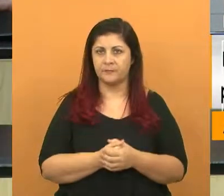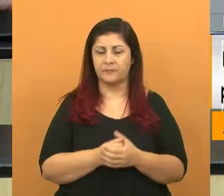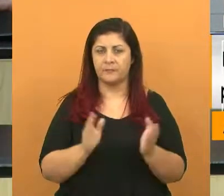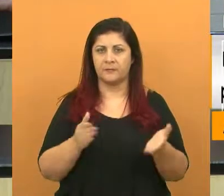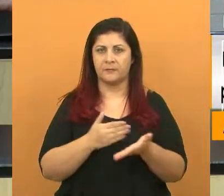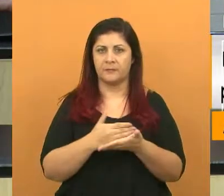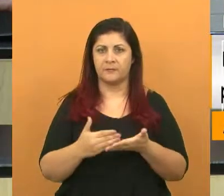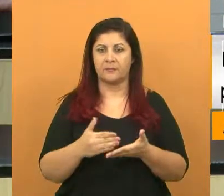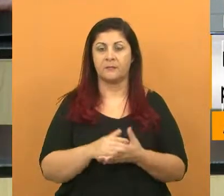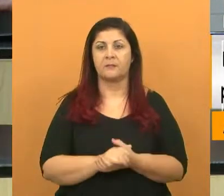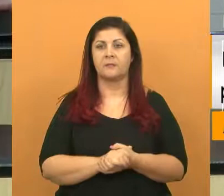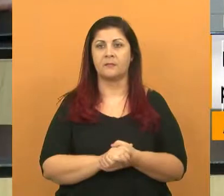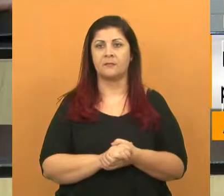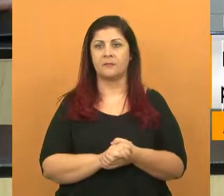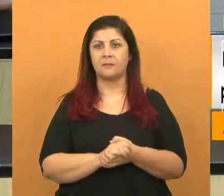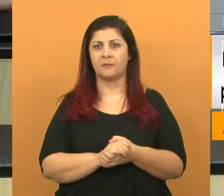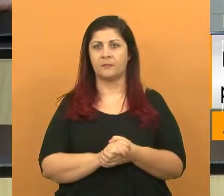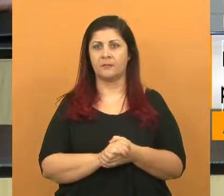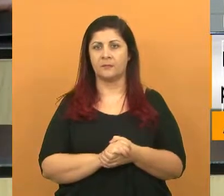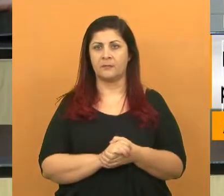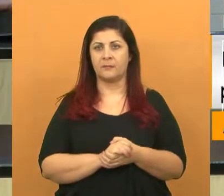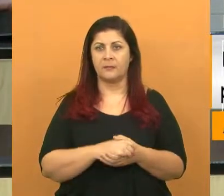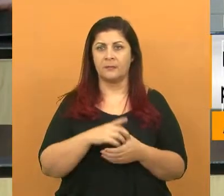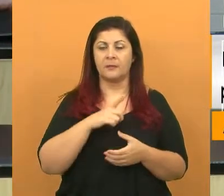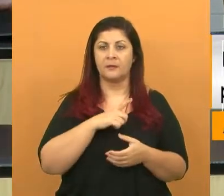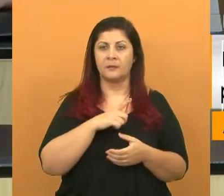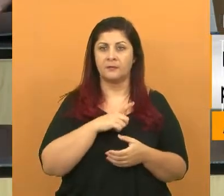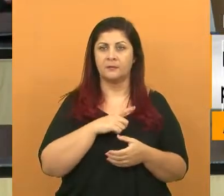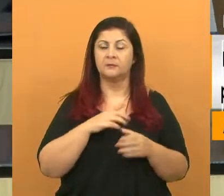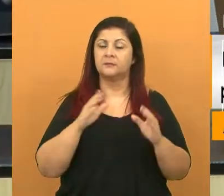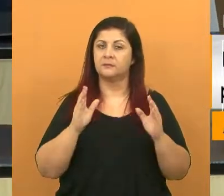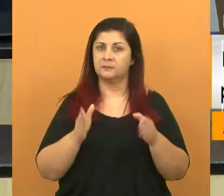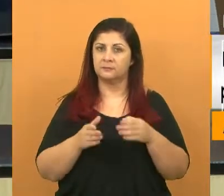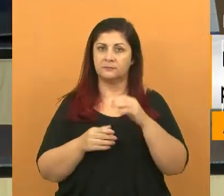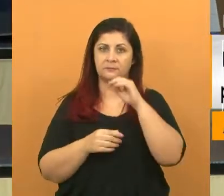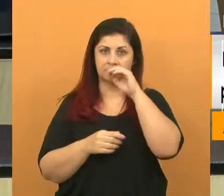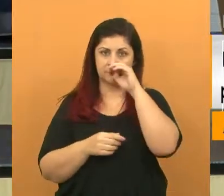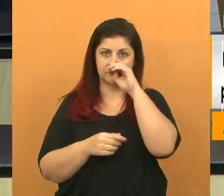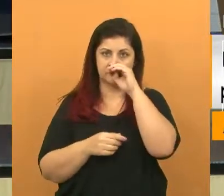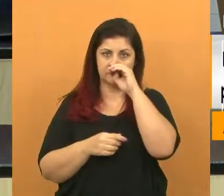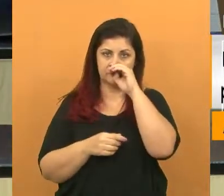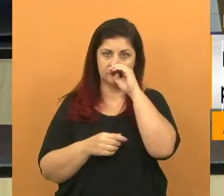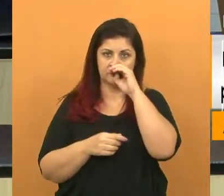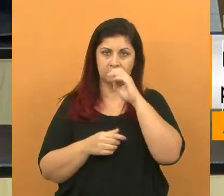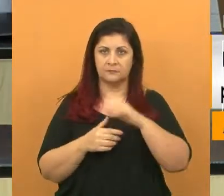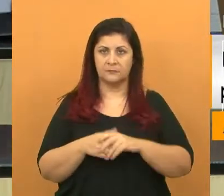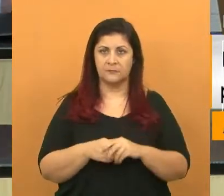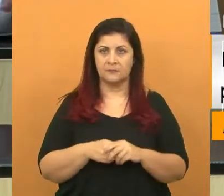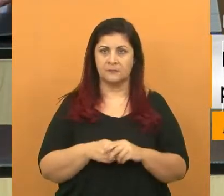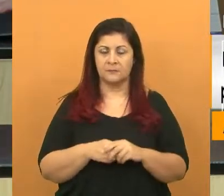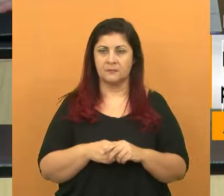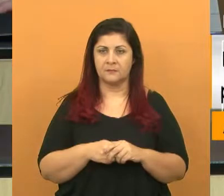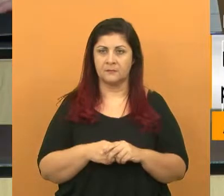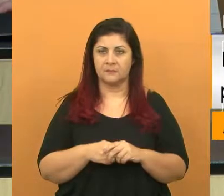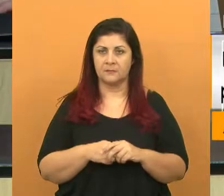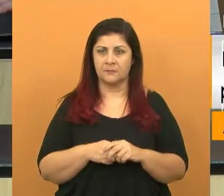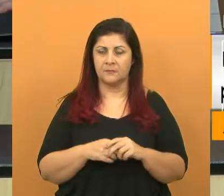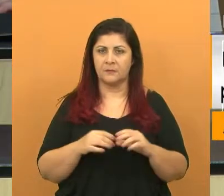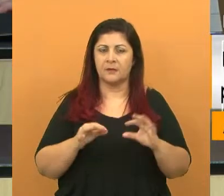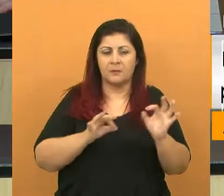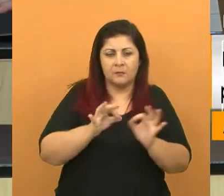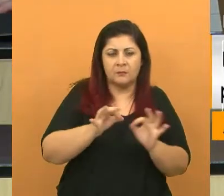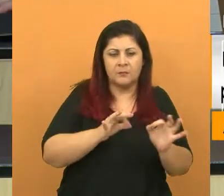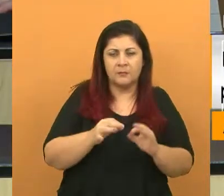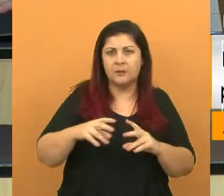algumas unidades, onde terá já a oferta, que é o protocolo, é toda a organização